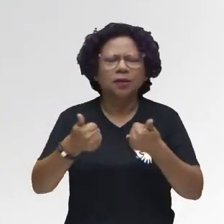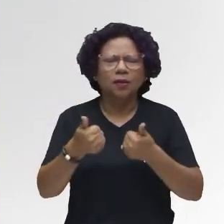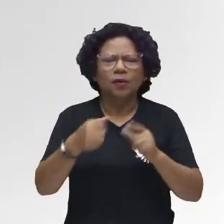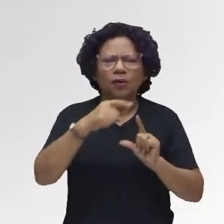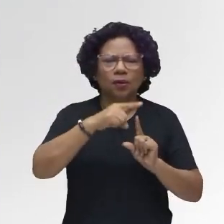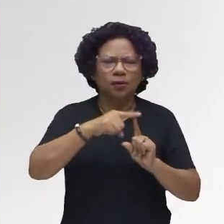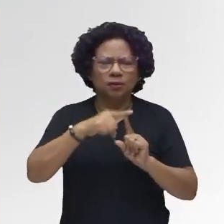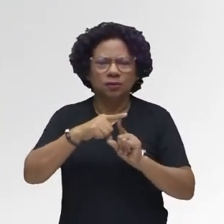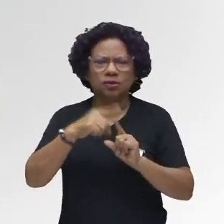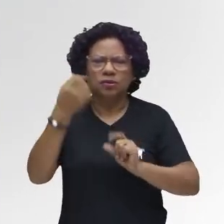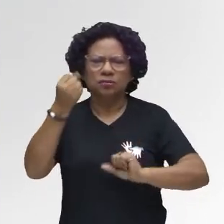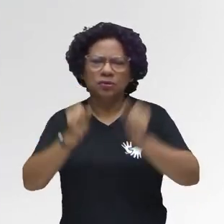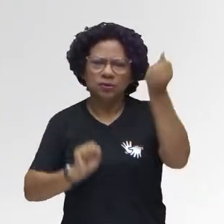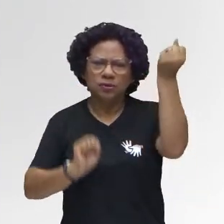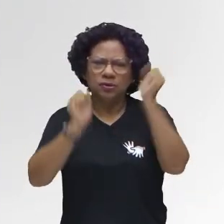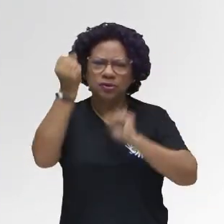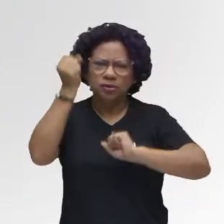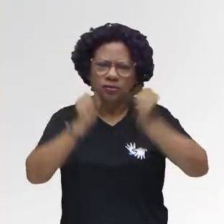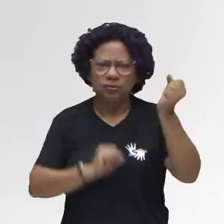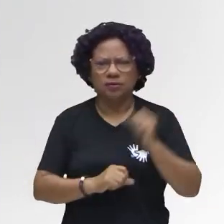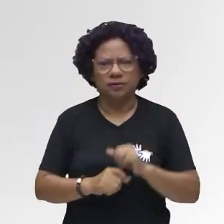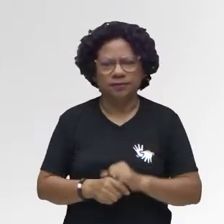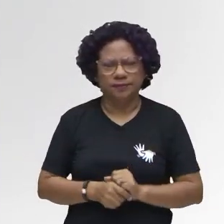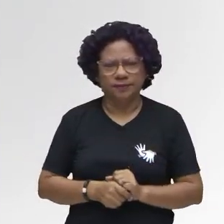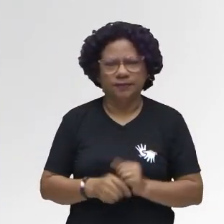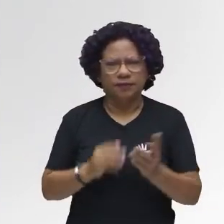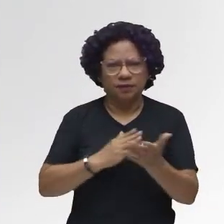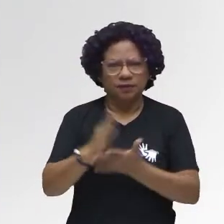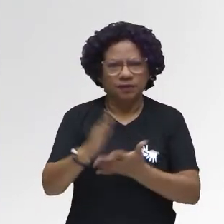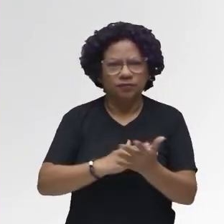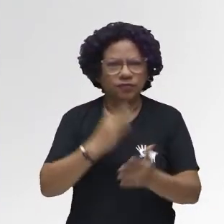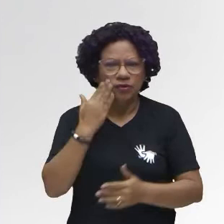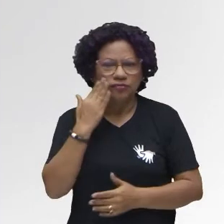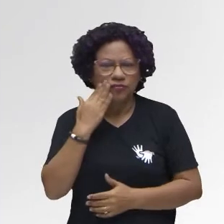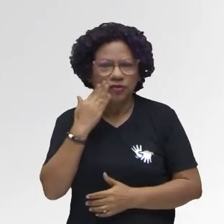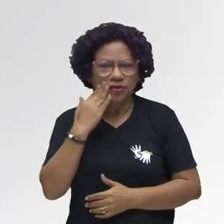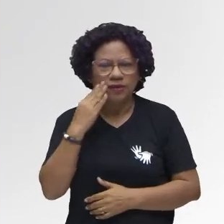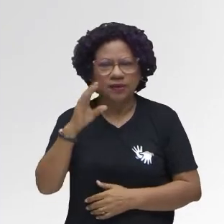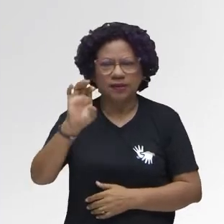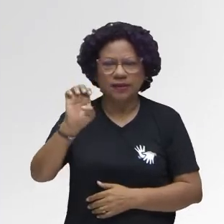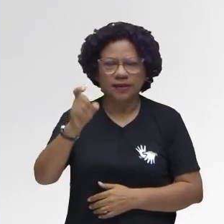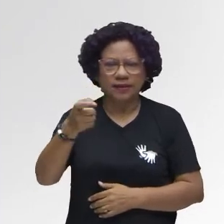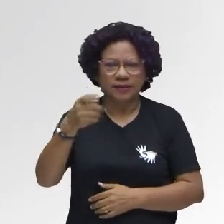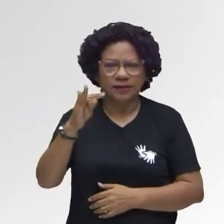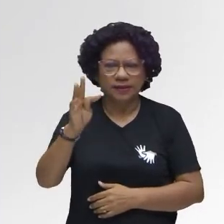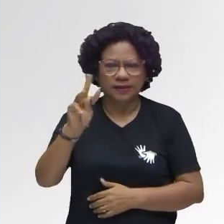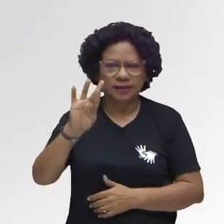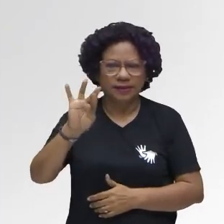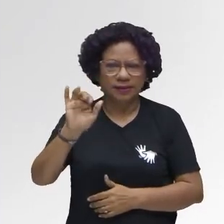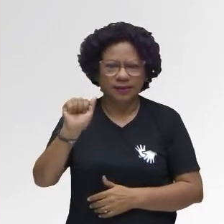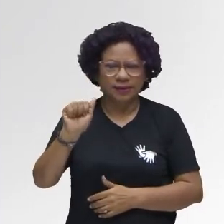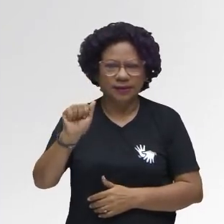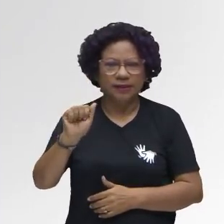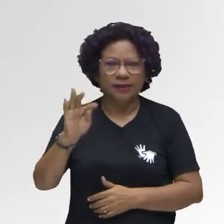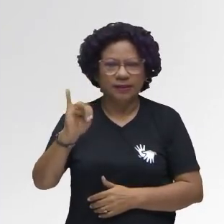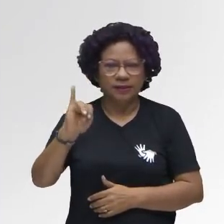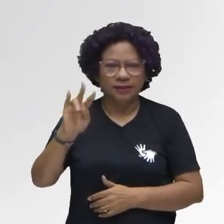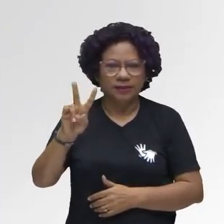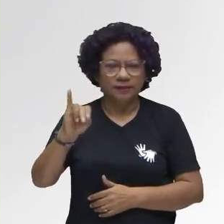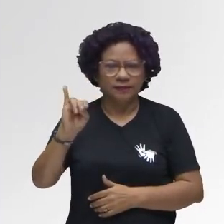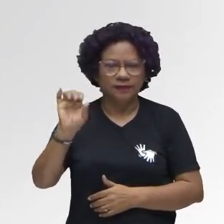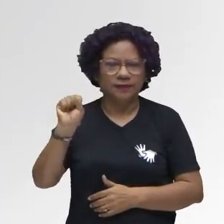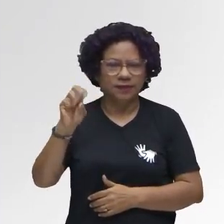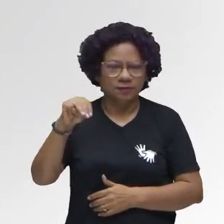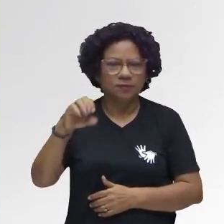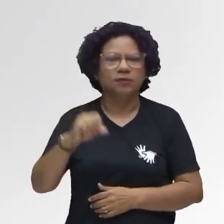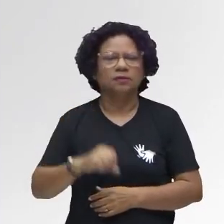indústrias. O primeiro tipo que veremos é a indústria extrativista, que é responsável pela extração de recursos